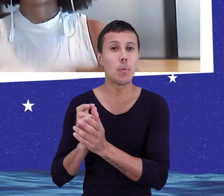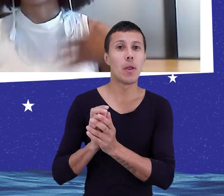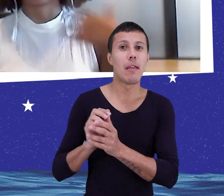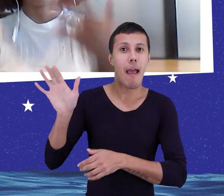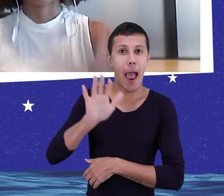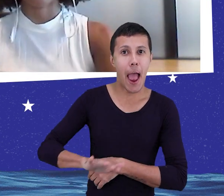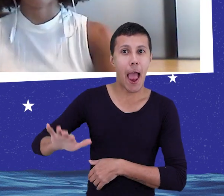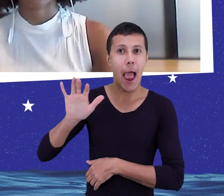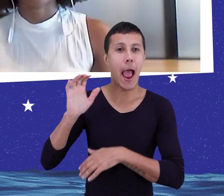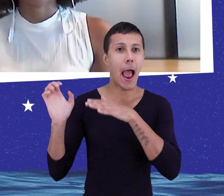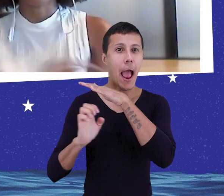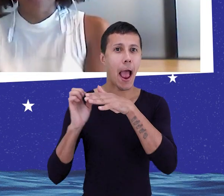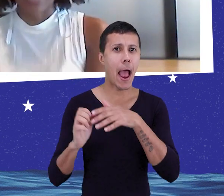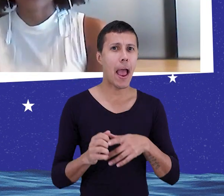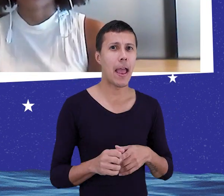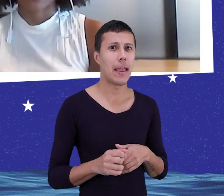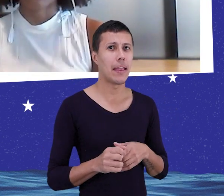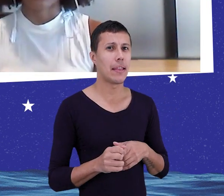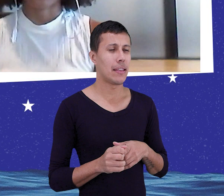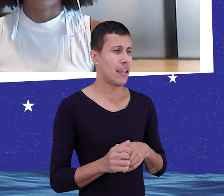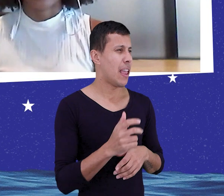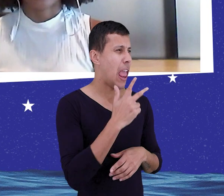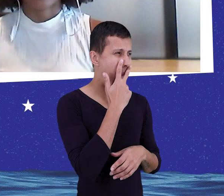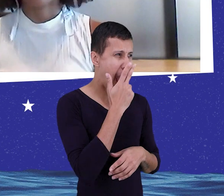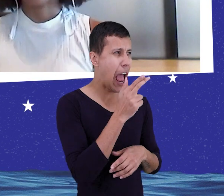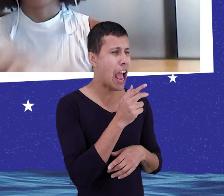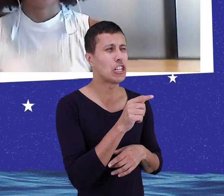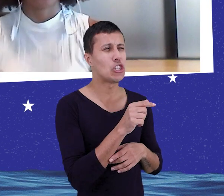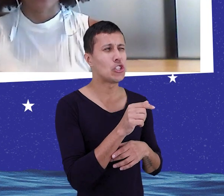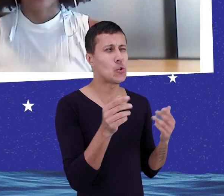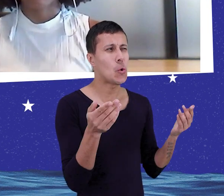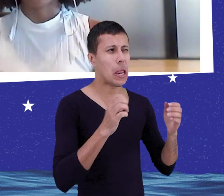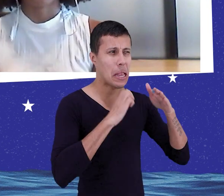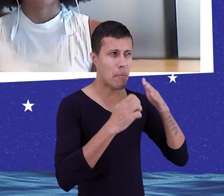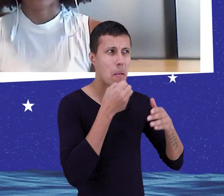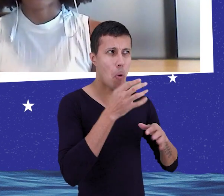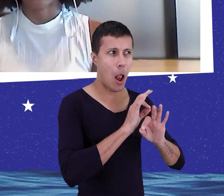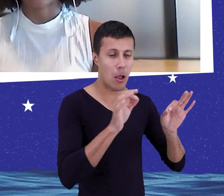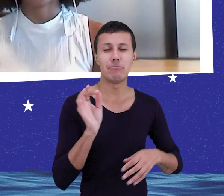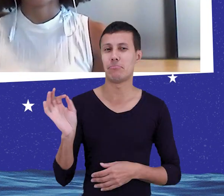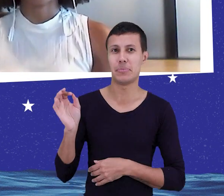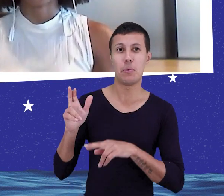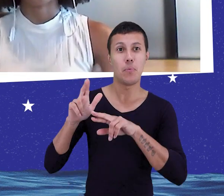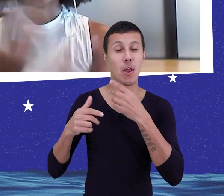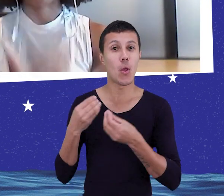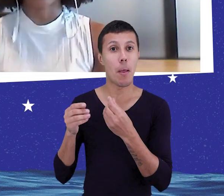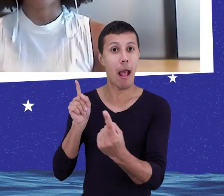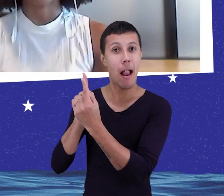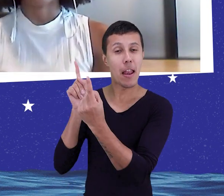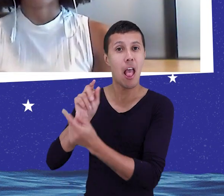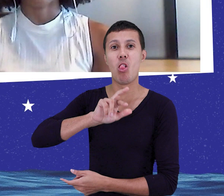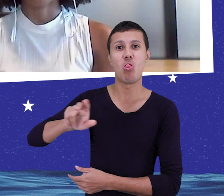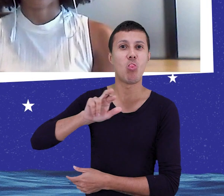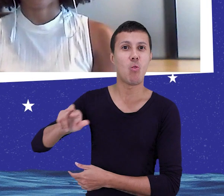empresa mais... Eu acho que foi a McKinsey. A McKinsey, exatamente. Mais desenvolvido o time melhor o cliente é atendido, porque não